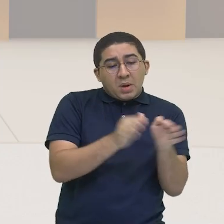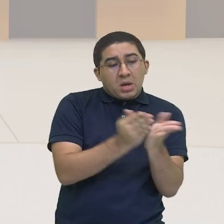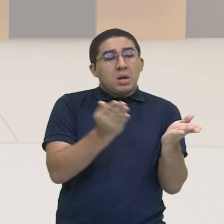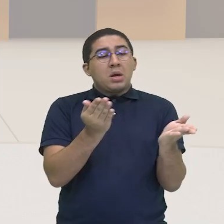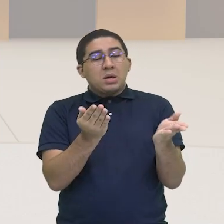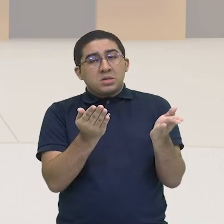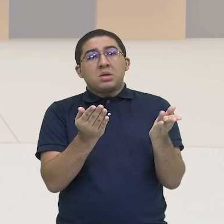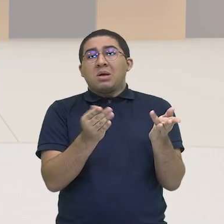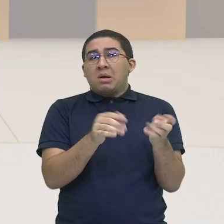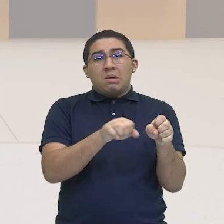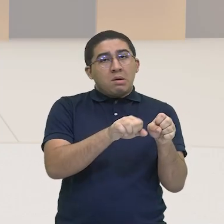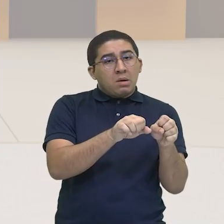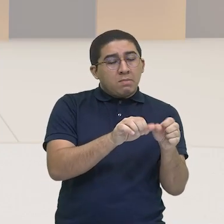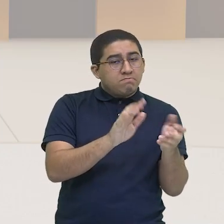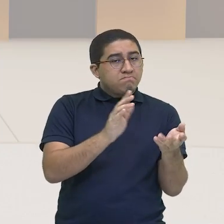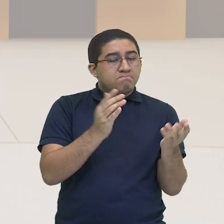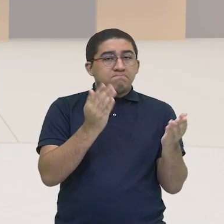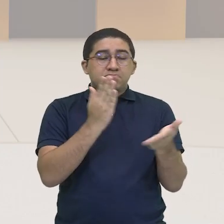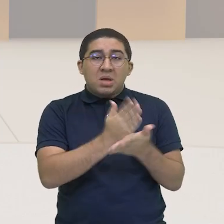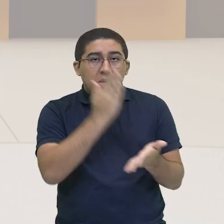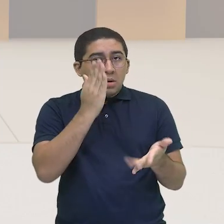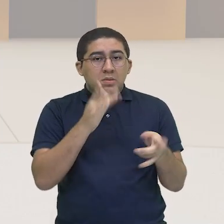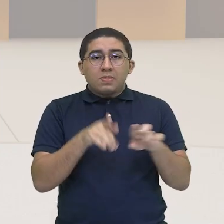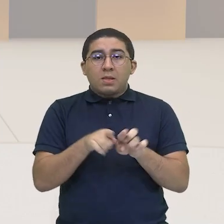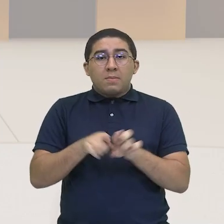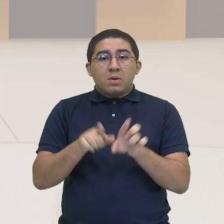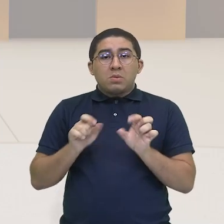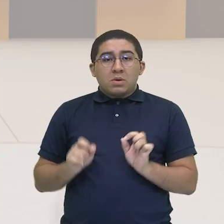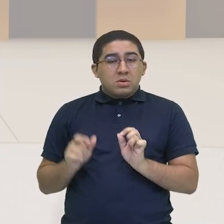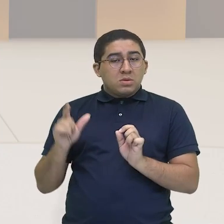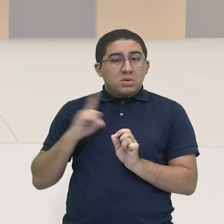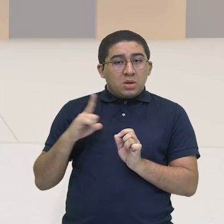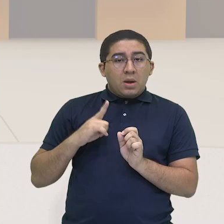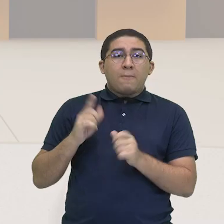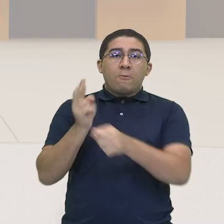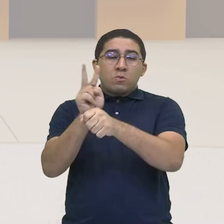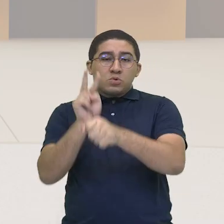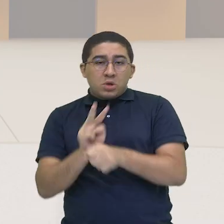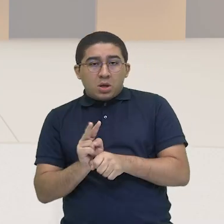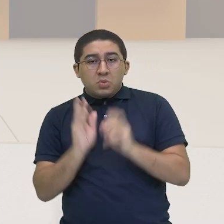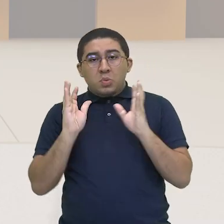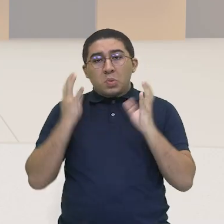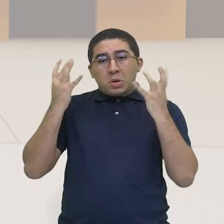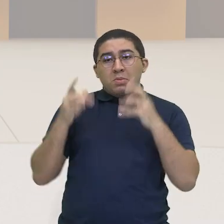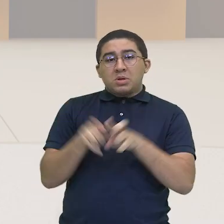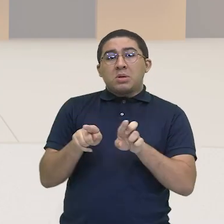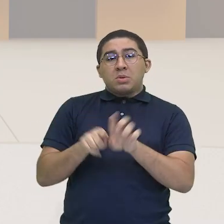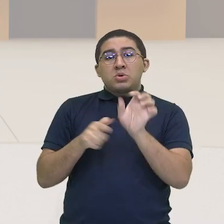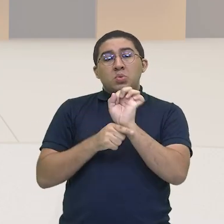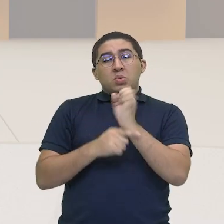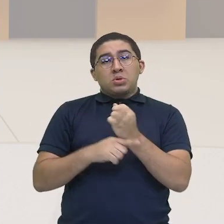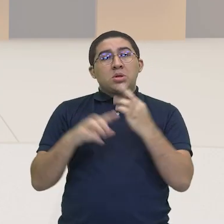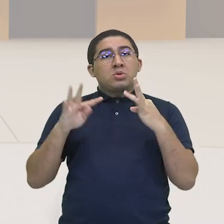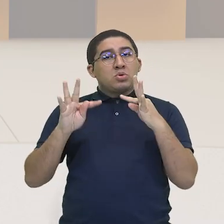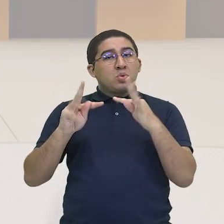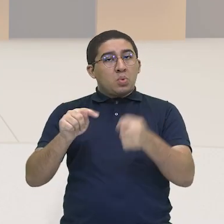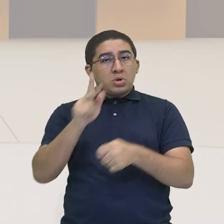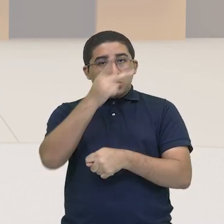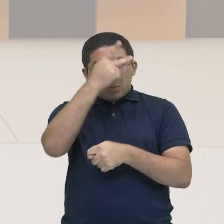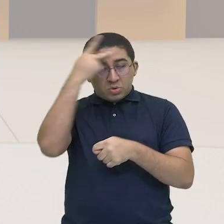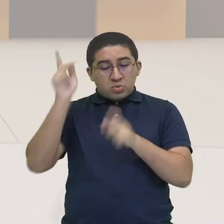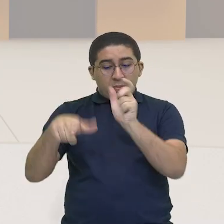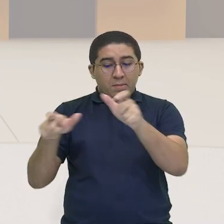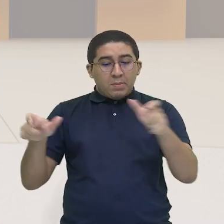ambiente e proteger o clima, e, além disso, também para garantir que as pessoas em todos os lugares, em todas as partes do